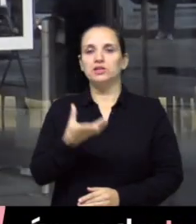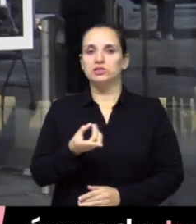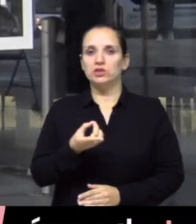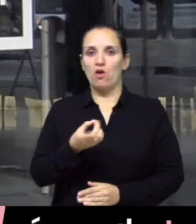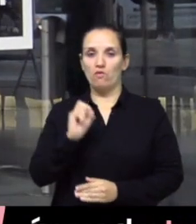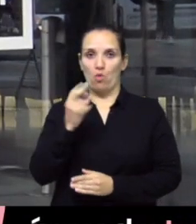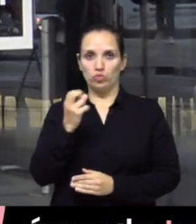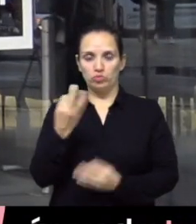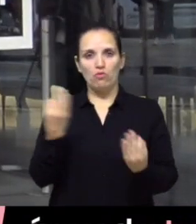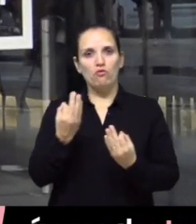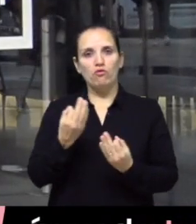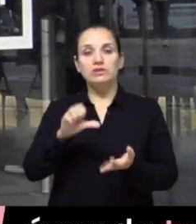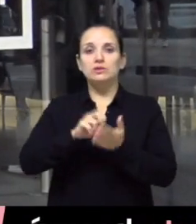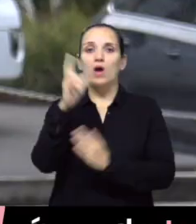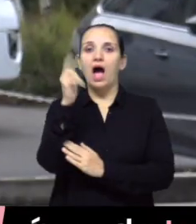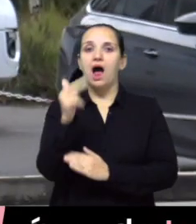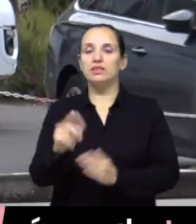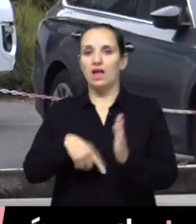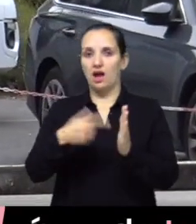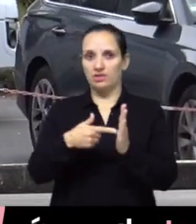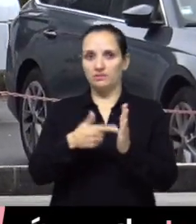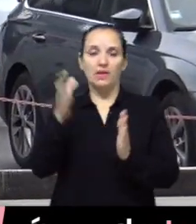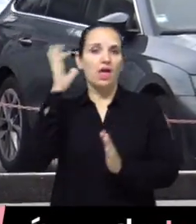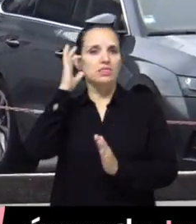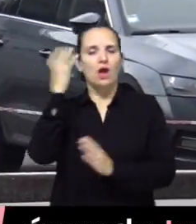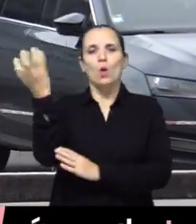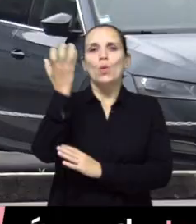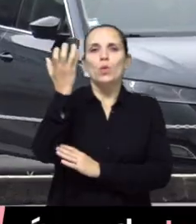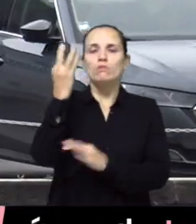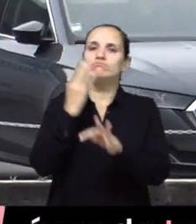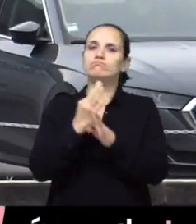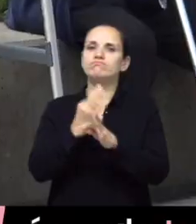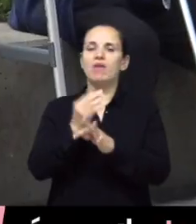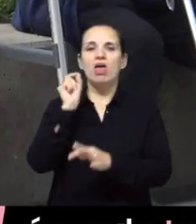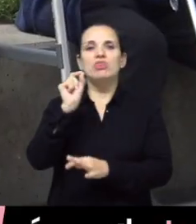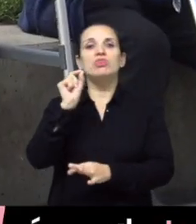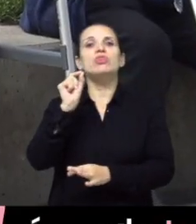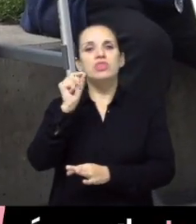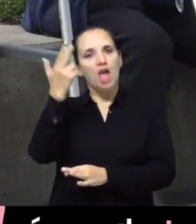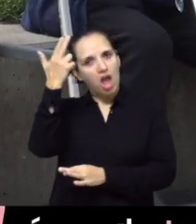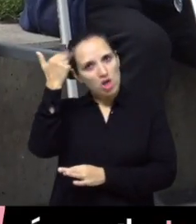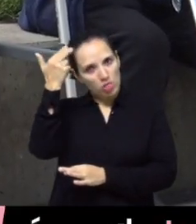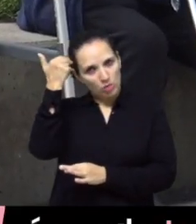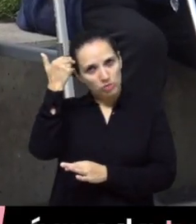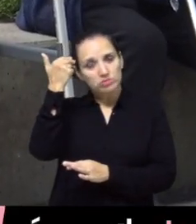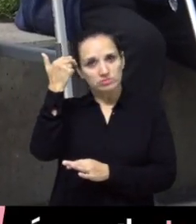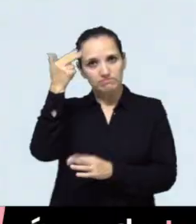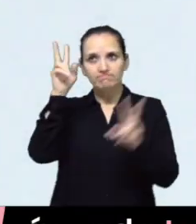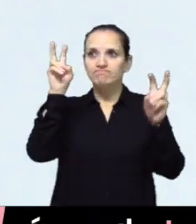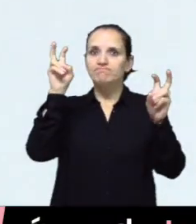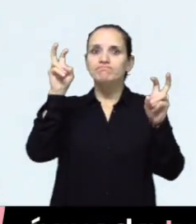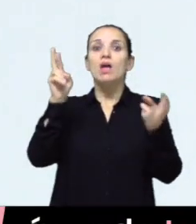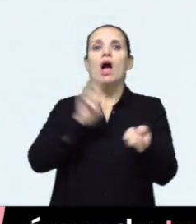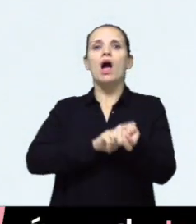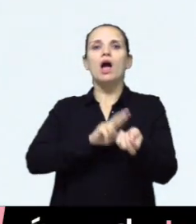No passado dia 19 de outubro, decorreu no Centro de Artes de Águeda uma tarde cultural de celebração do Dia do Idoso, com a